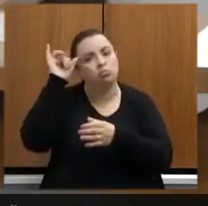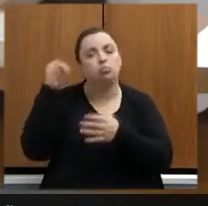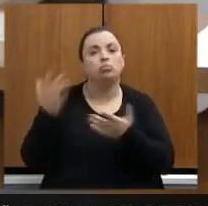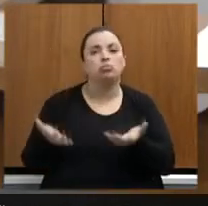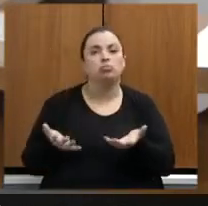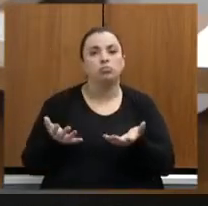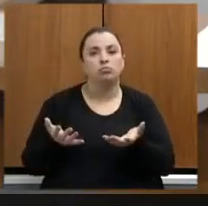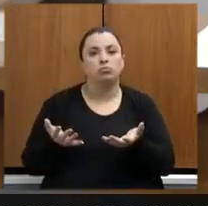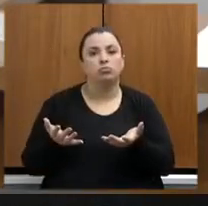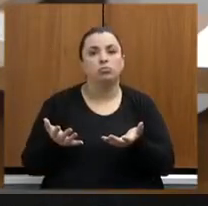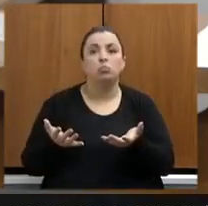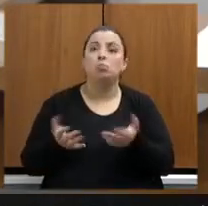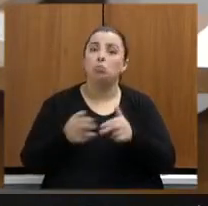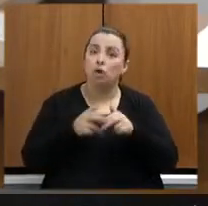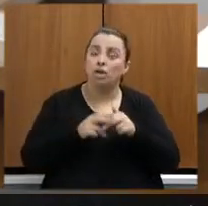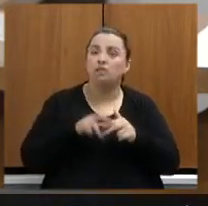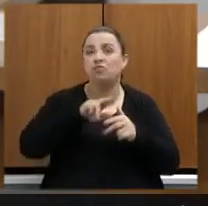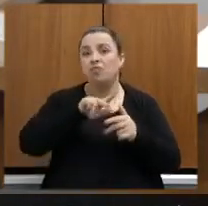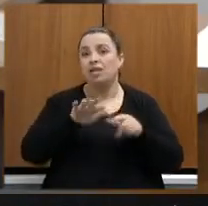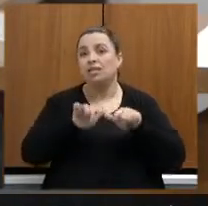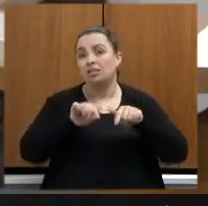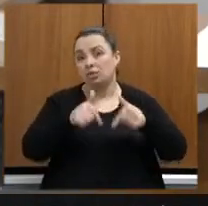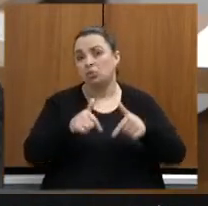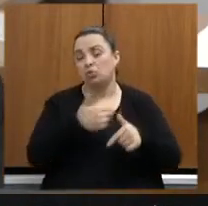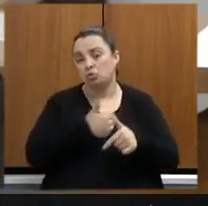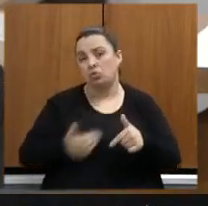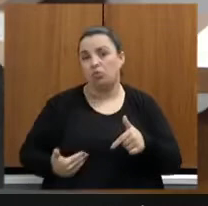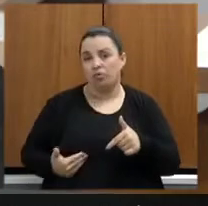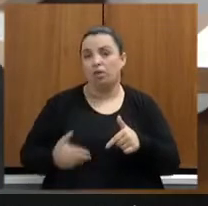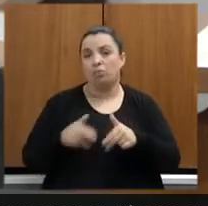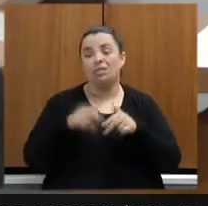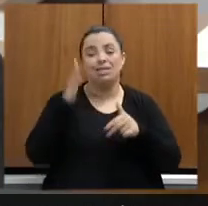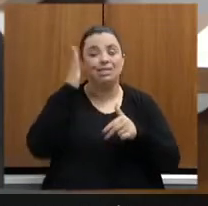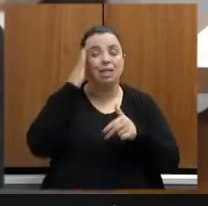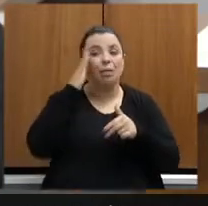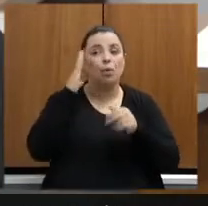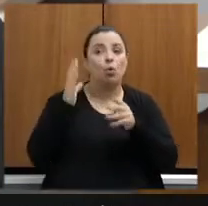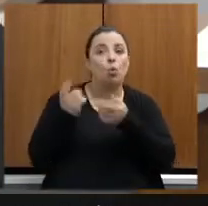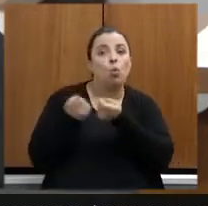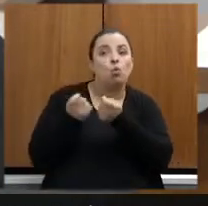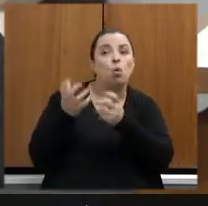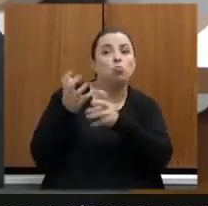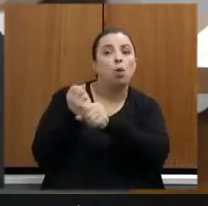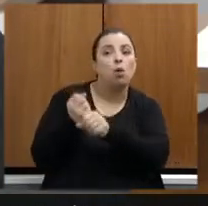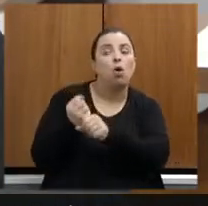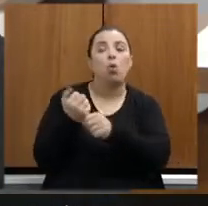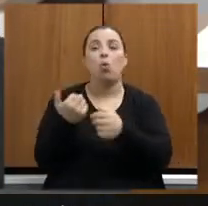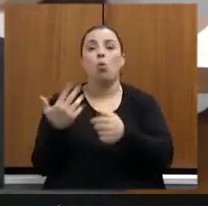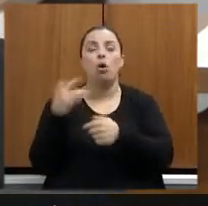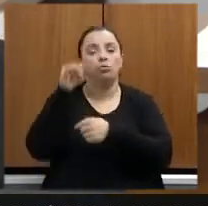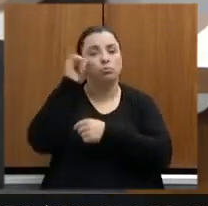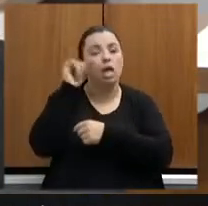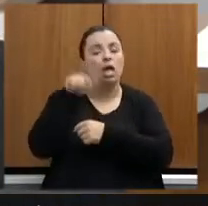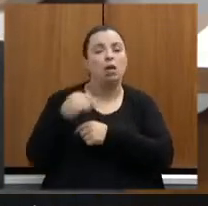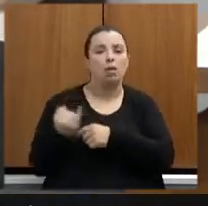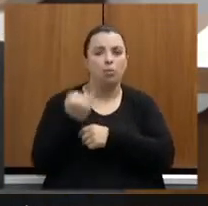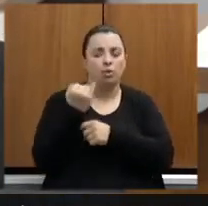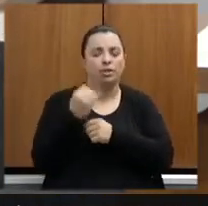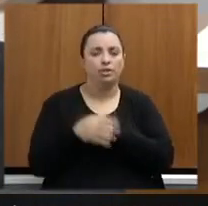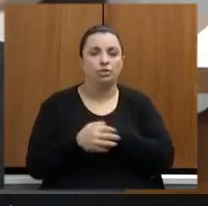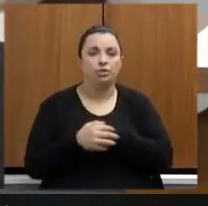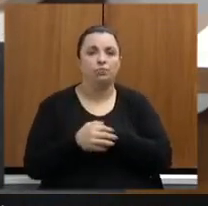é tem esse número é extremamente importantes Esse é o secretário a